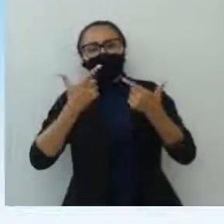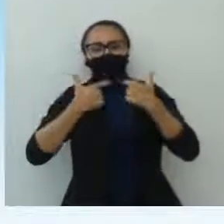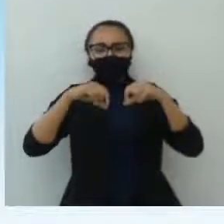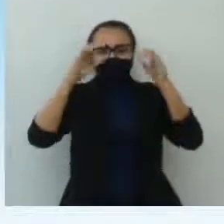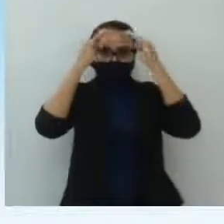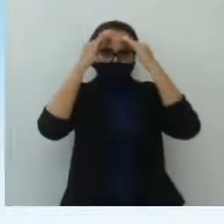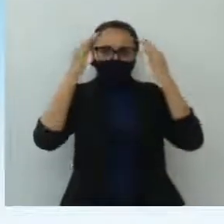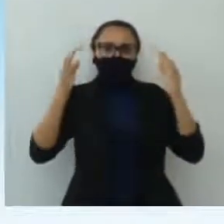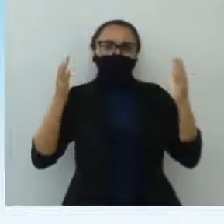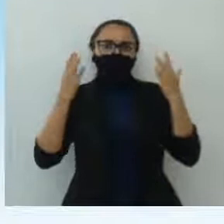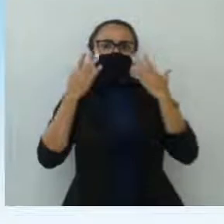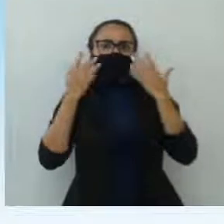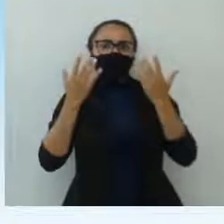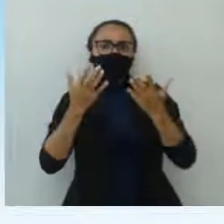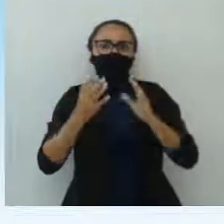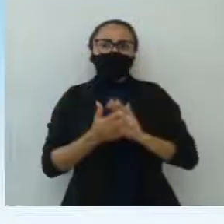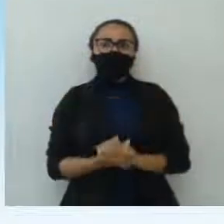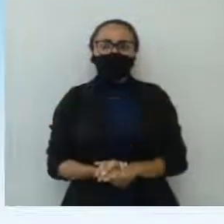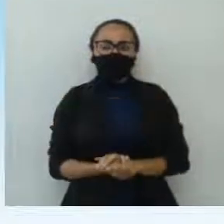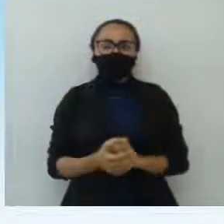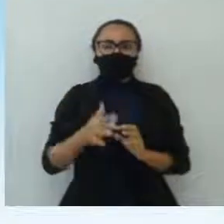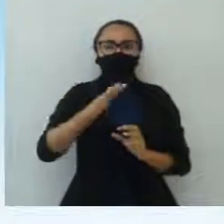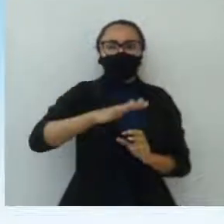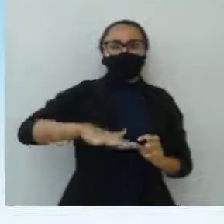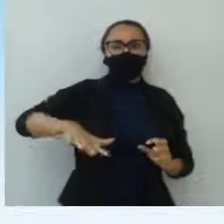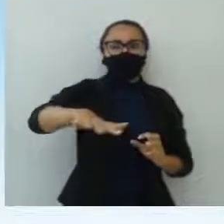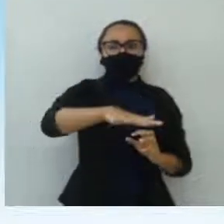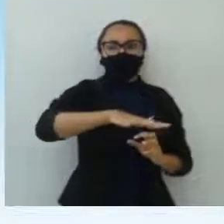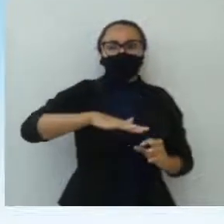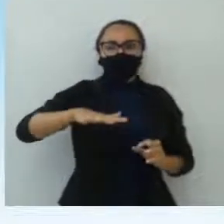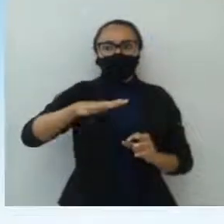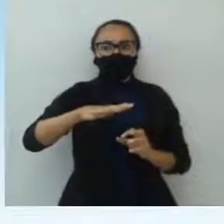teatral. E o espaço? O espaço é onde